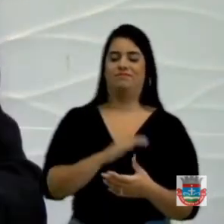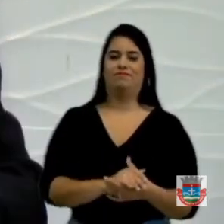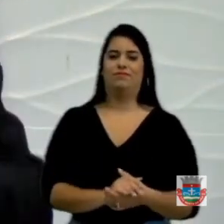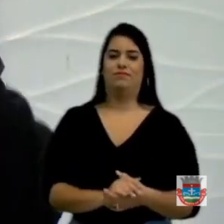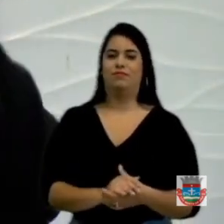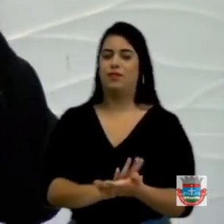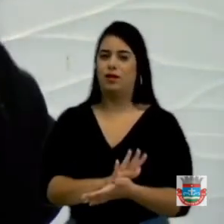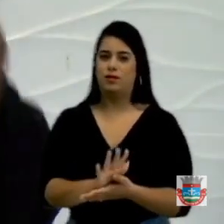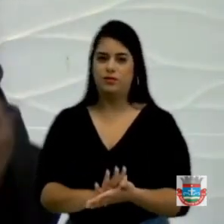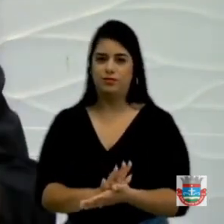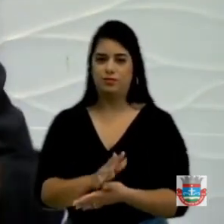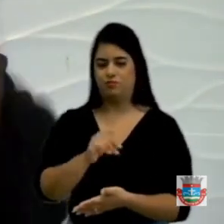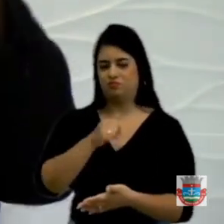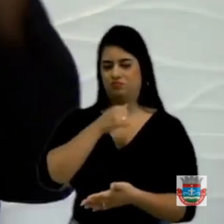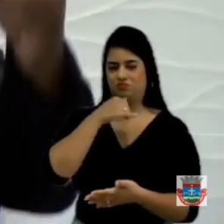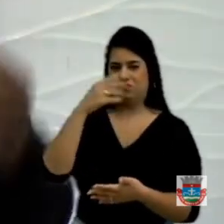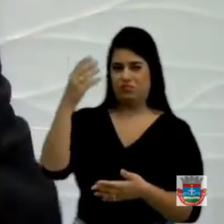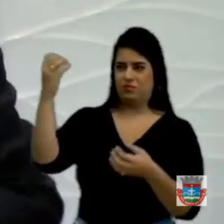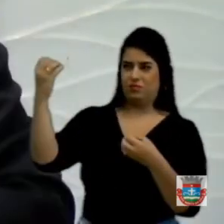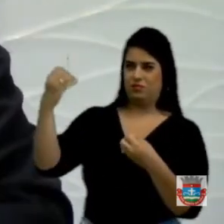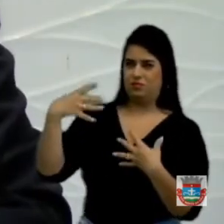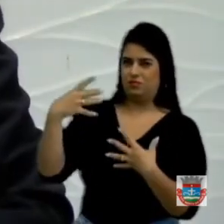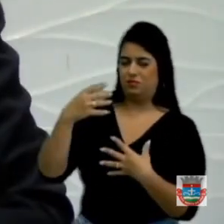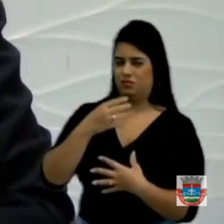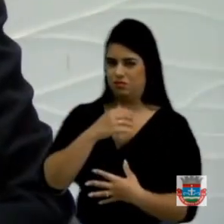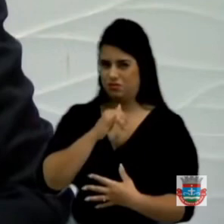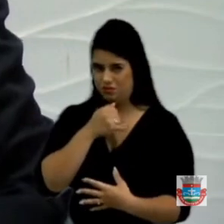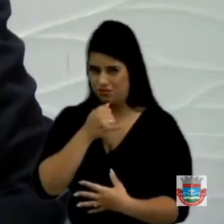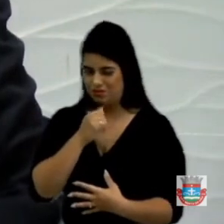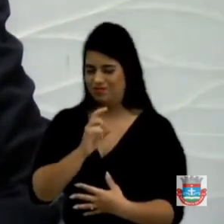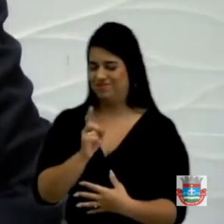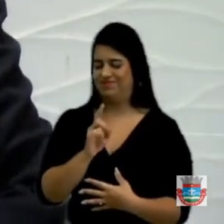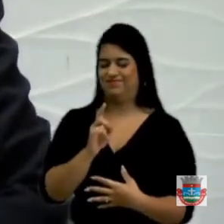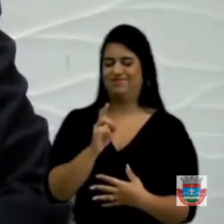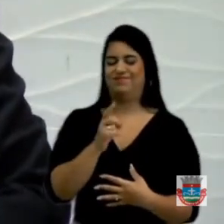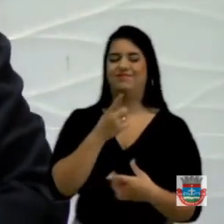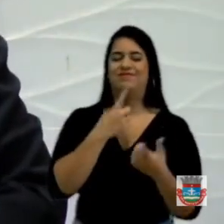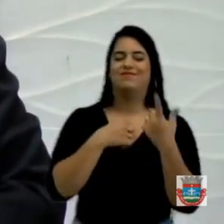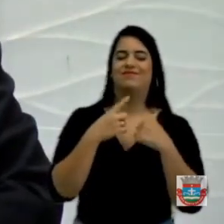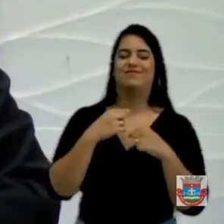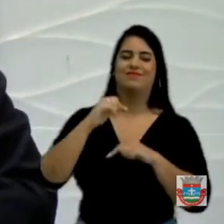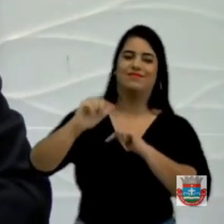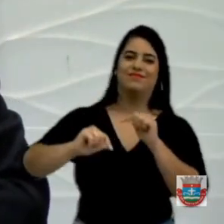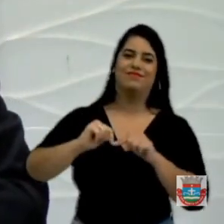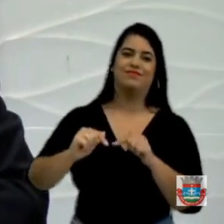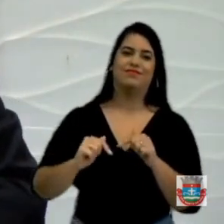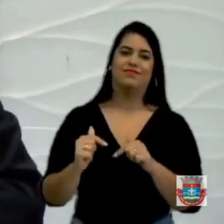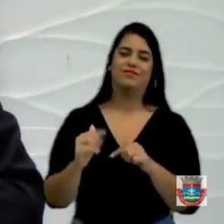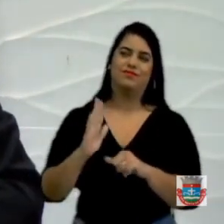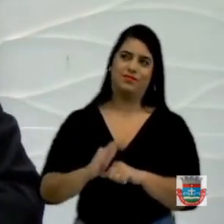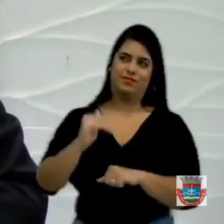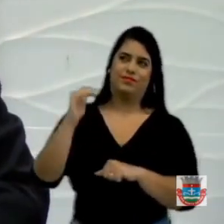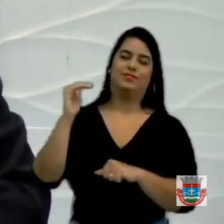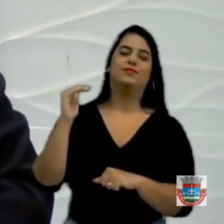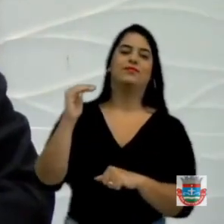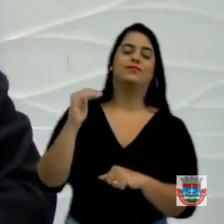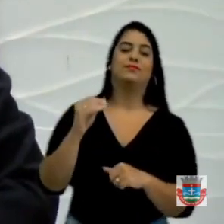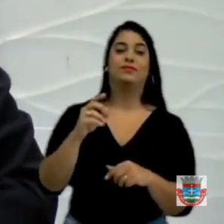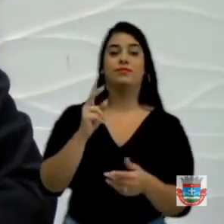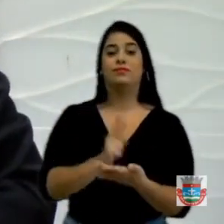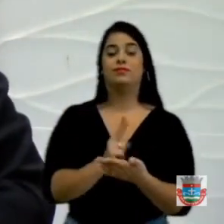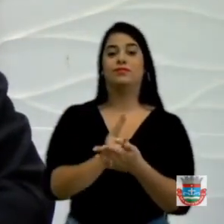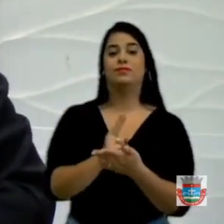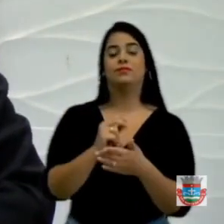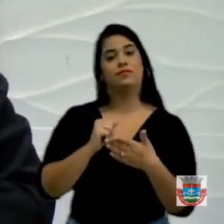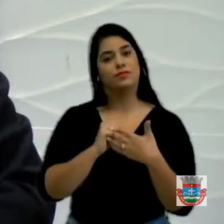abate. A minha vontade de trabalhar aumenta a cada dia. Eu sempre vou fazer o bem sem olhar quem. Se você